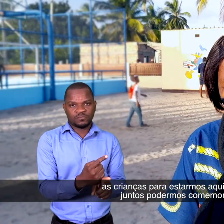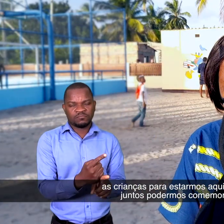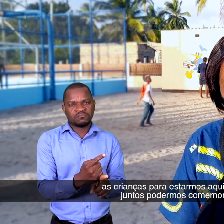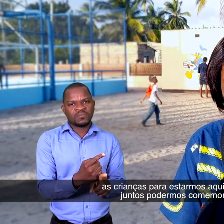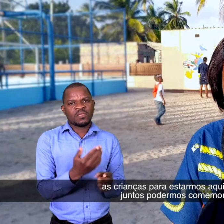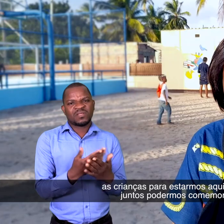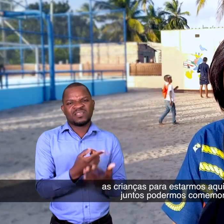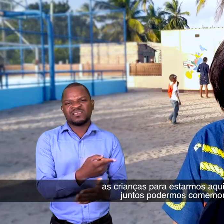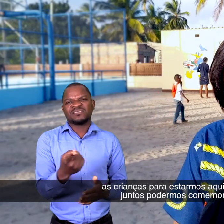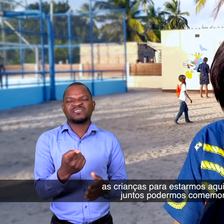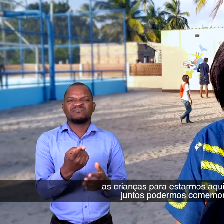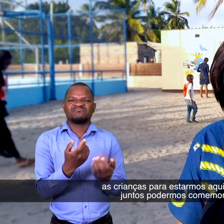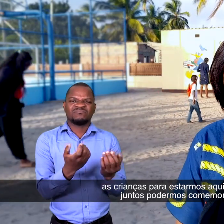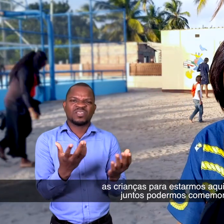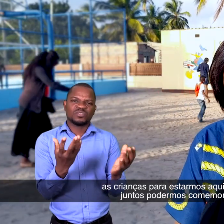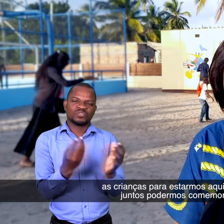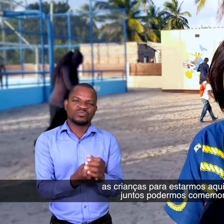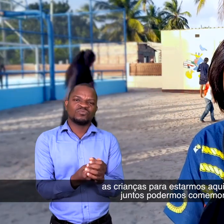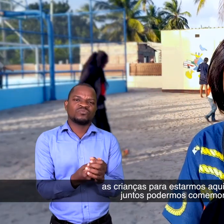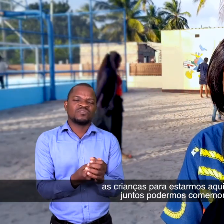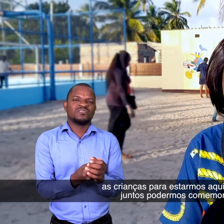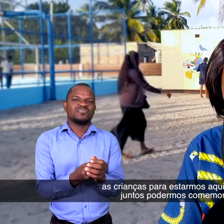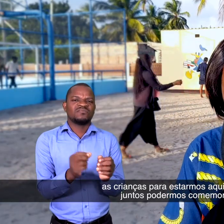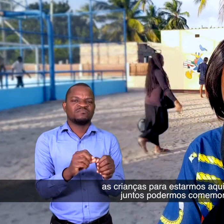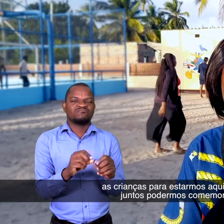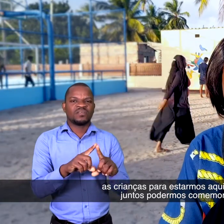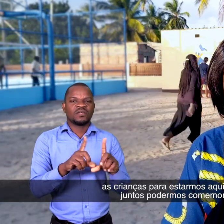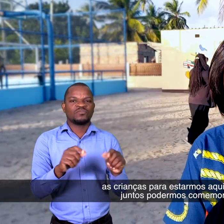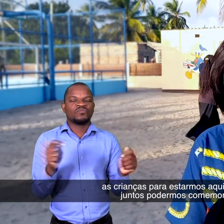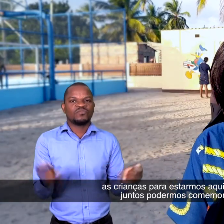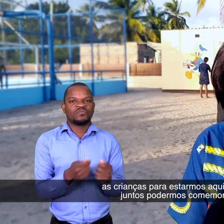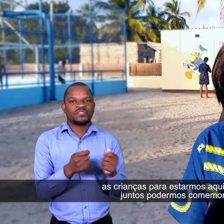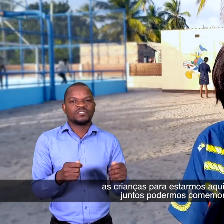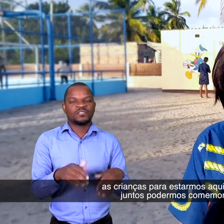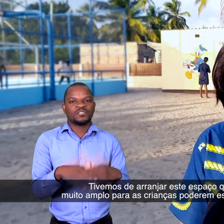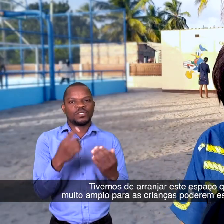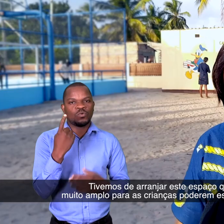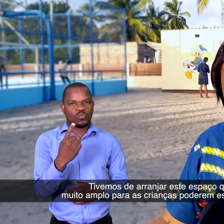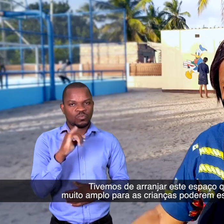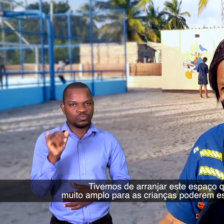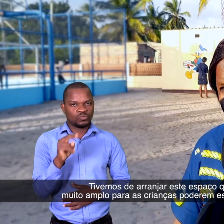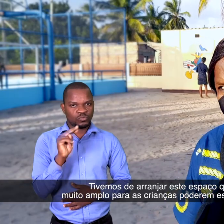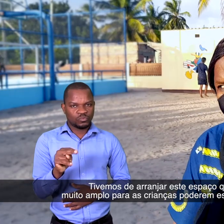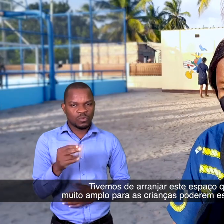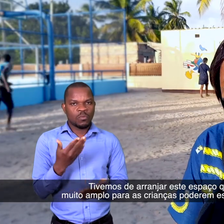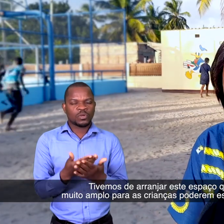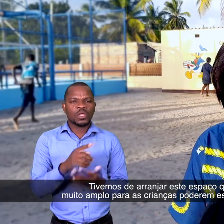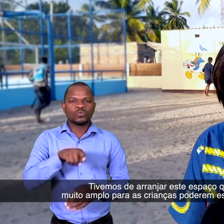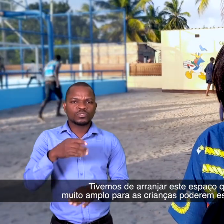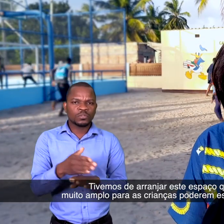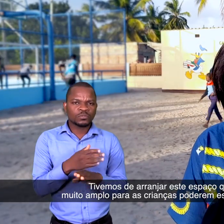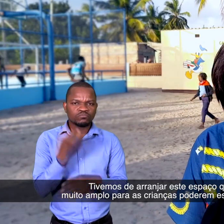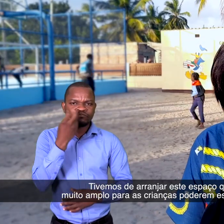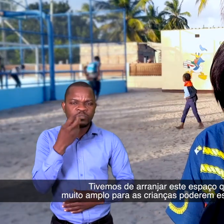para pelo menos podermos juntos comemorarmos esta data. E tivemos que arranjar este espaço,